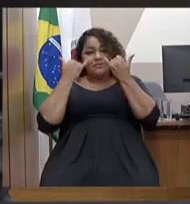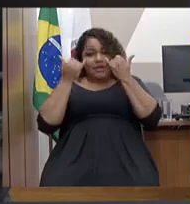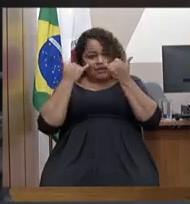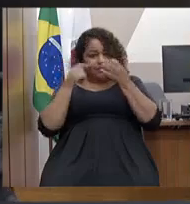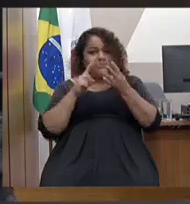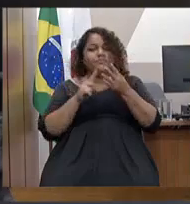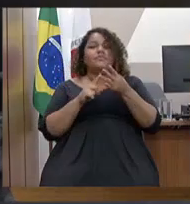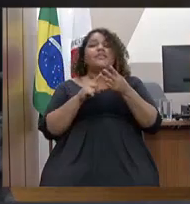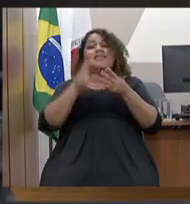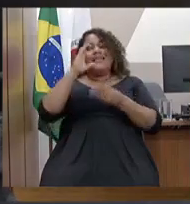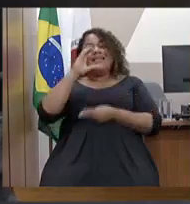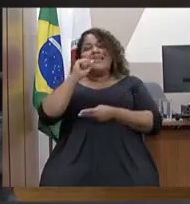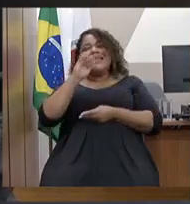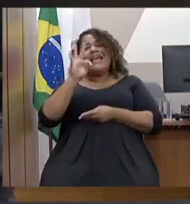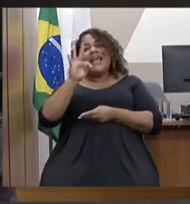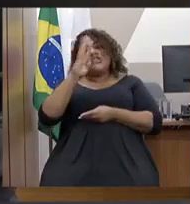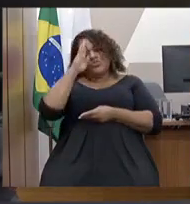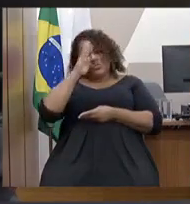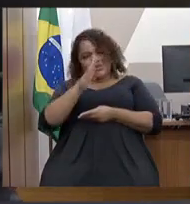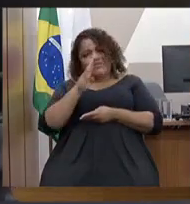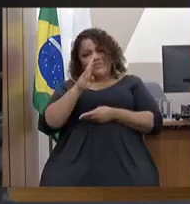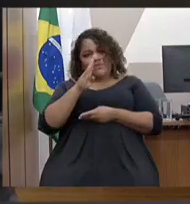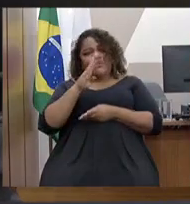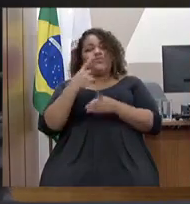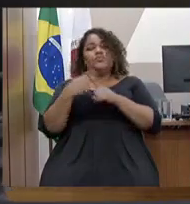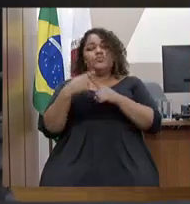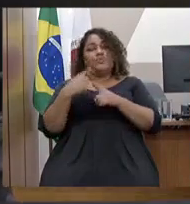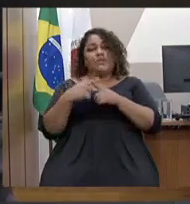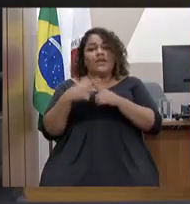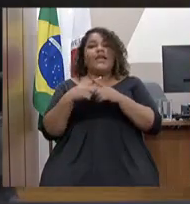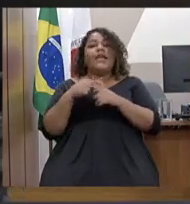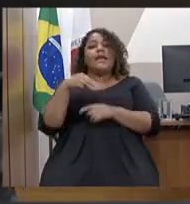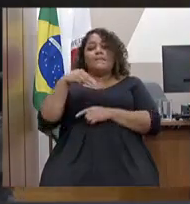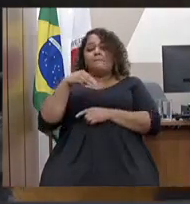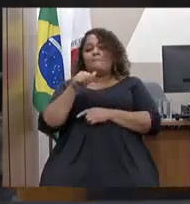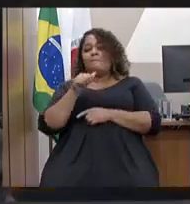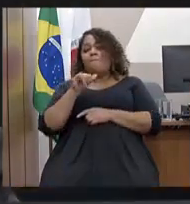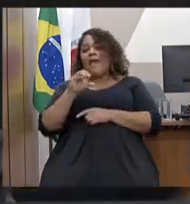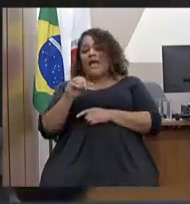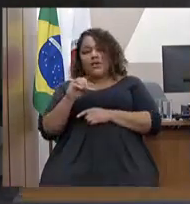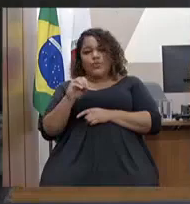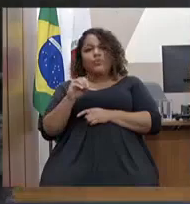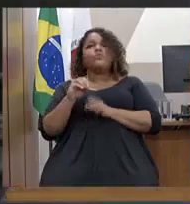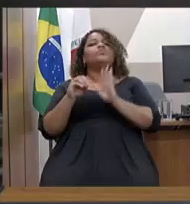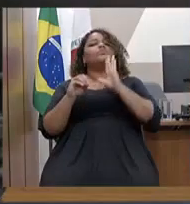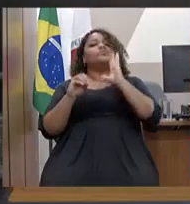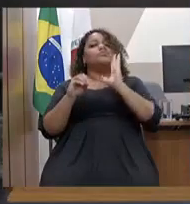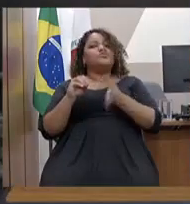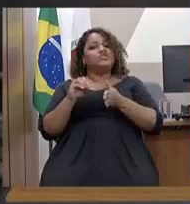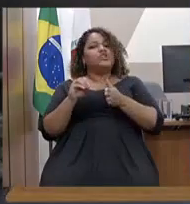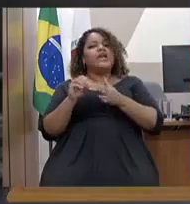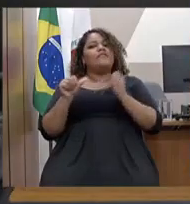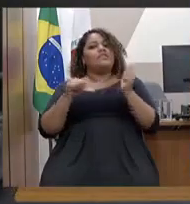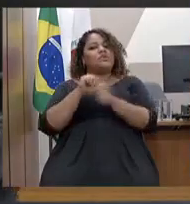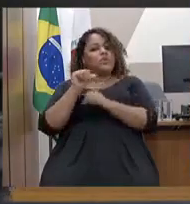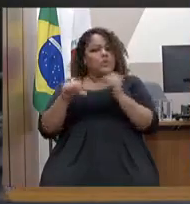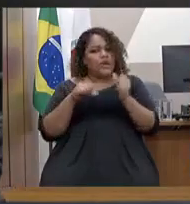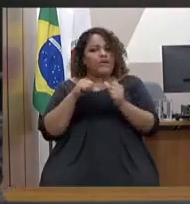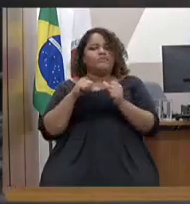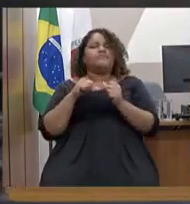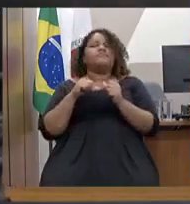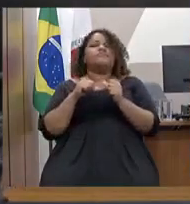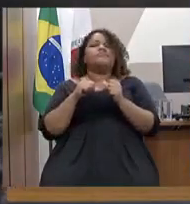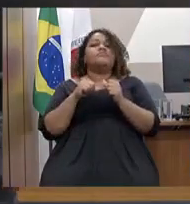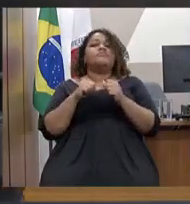que eu vou fazer em maio já em maio para trocar todas essas construções no INSS em Minas